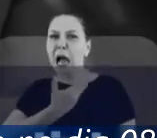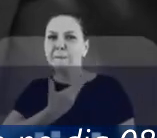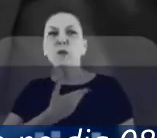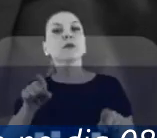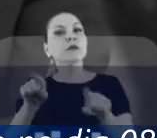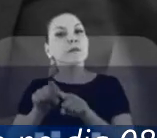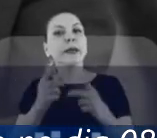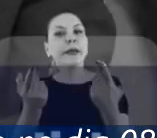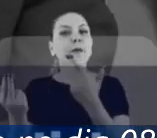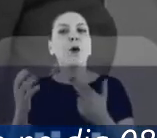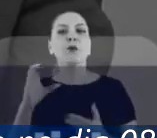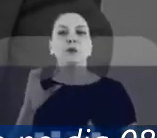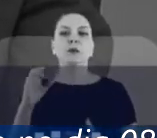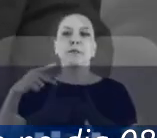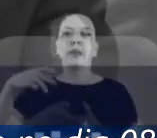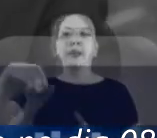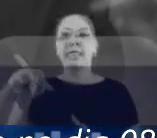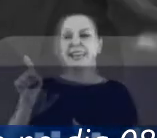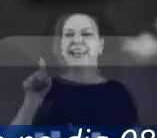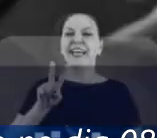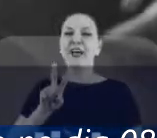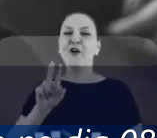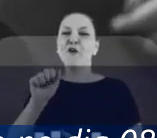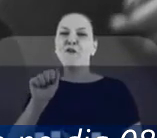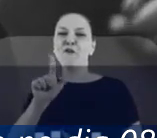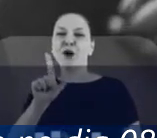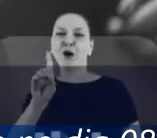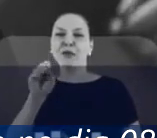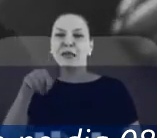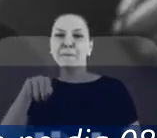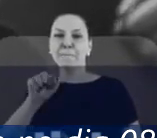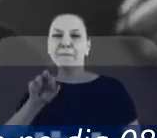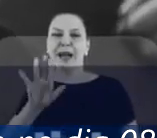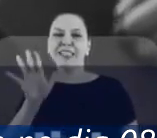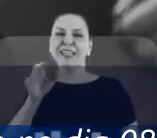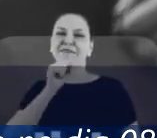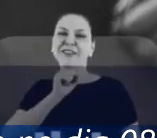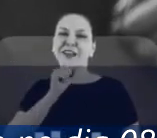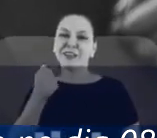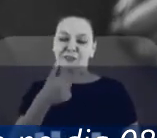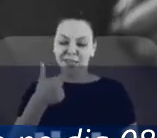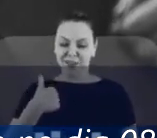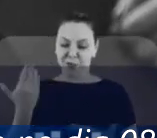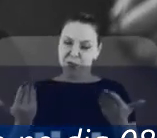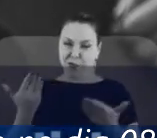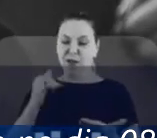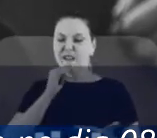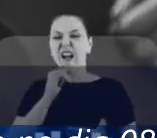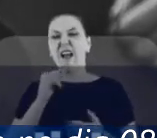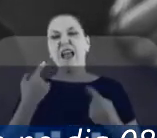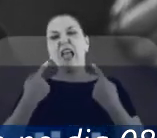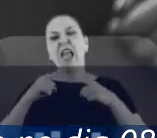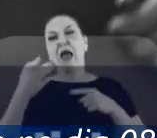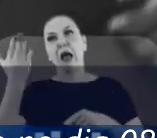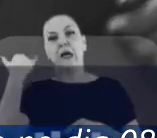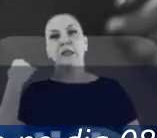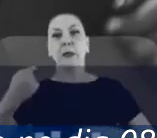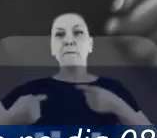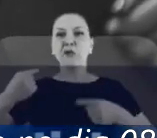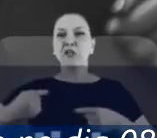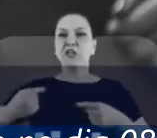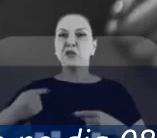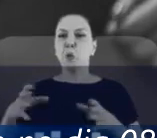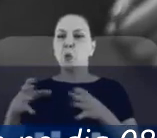Fotógrafo Adriano Machado recentemente inquirido pela cpmi do 8 de janeiro o Executivo